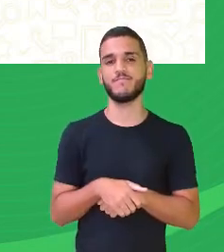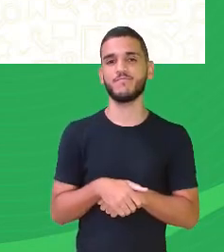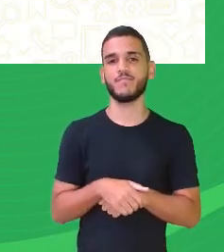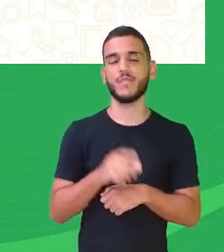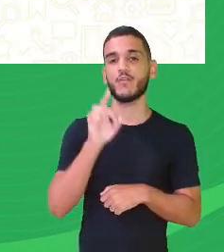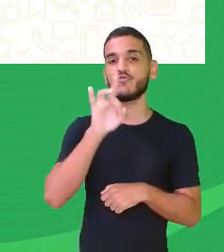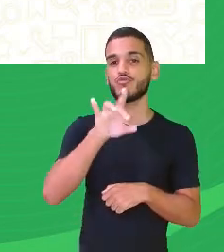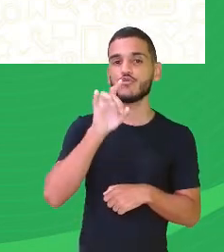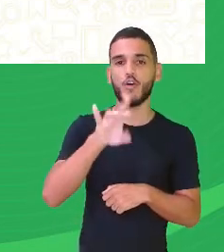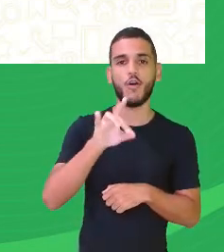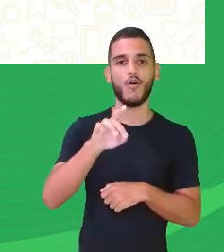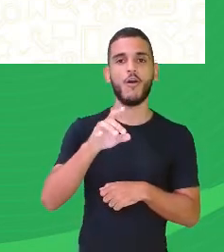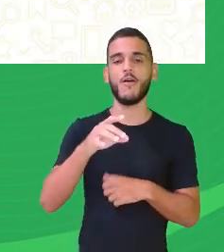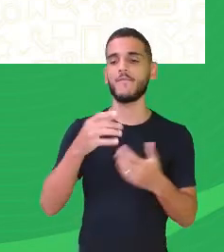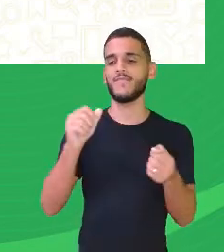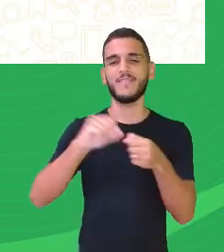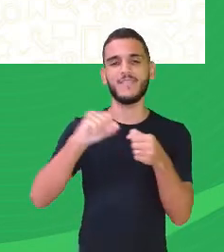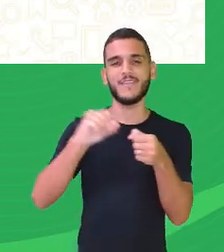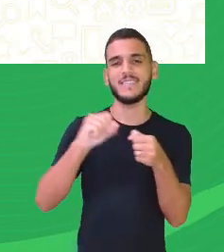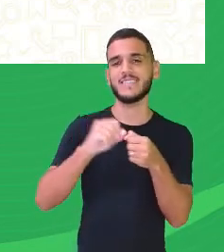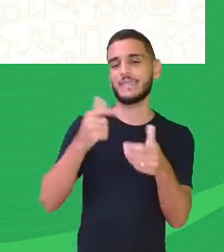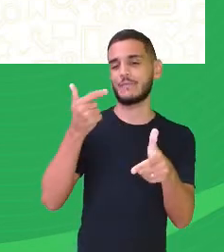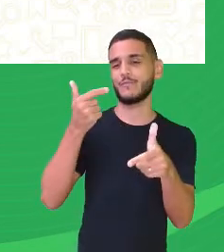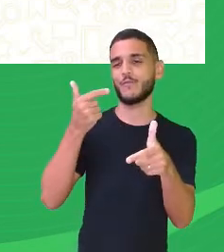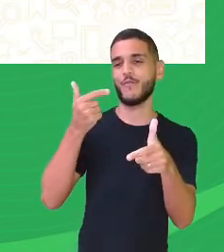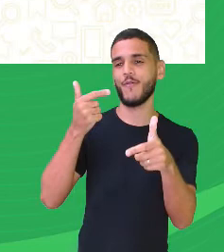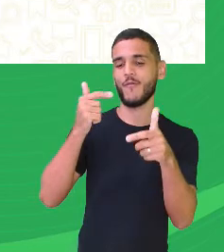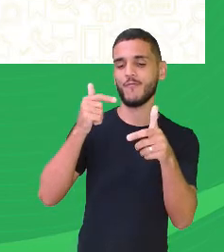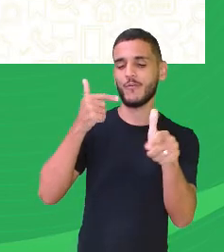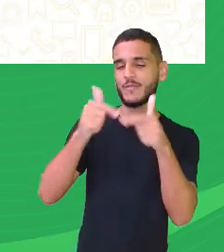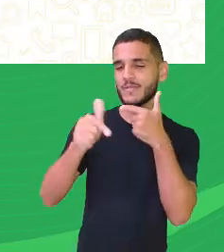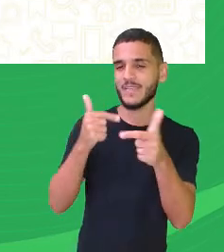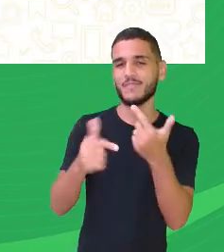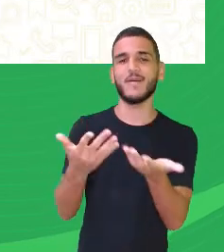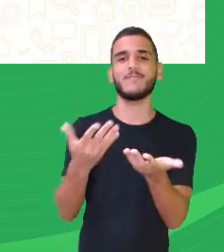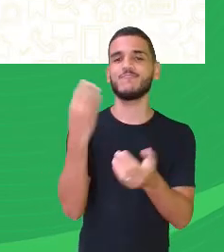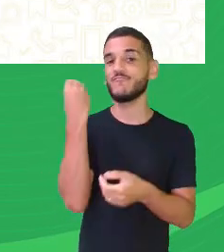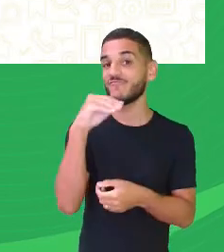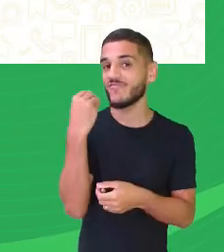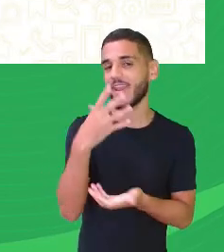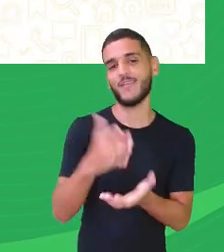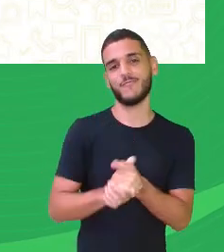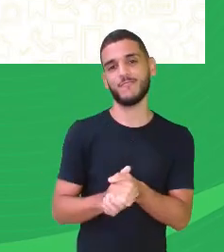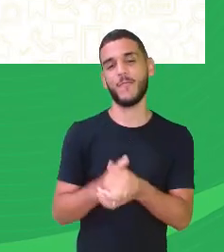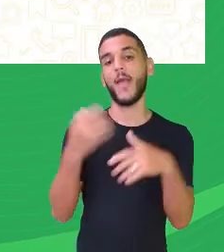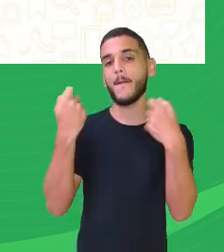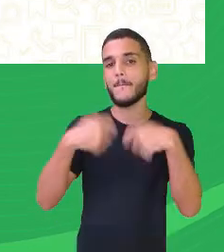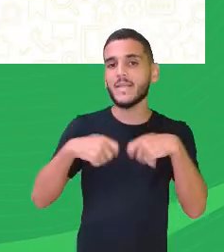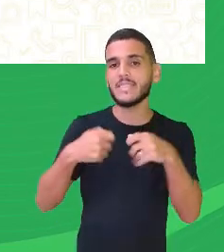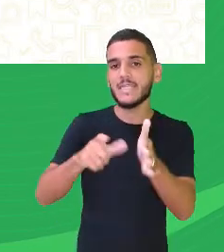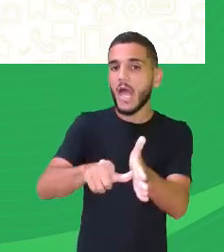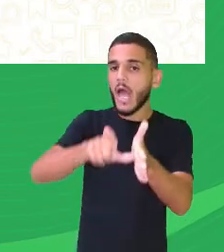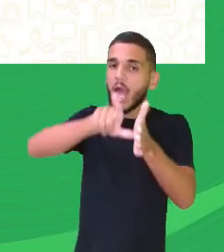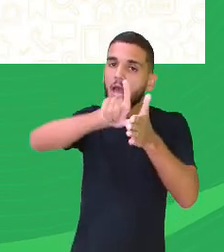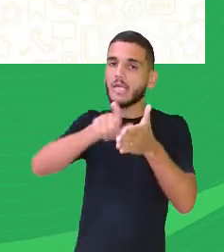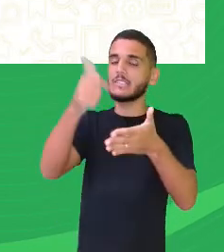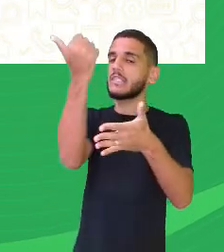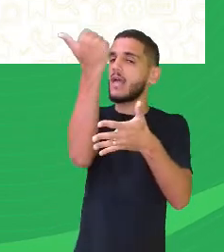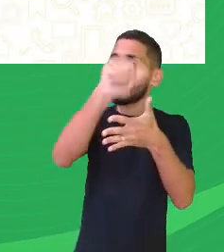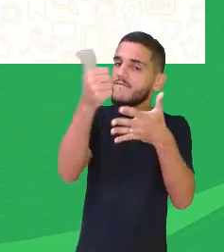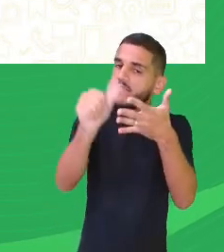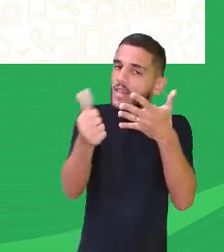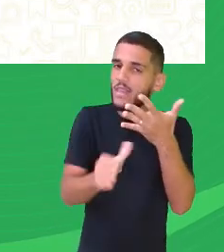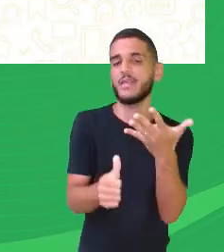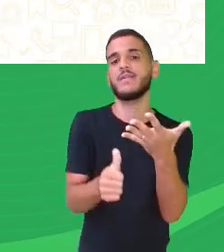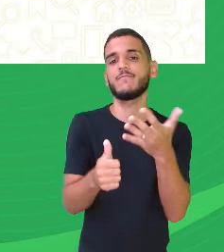etapas, querendo respostas, né, onde aspectos preditores não foram considerados. Perceber como